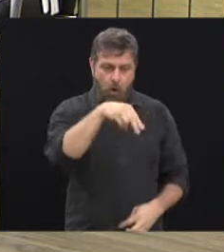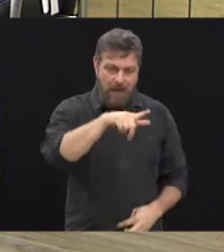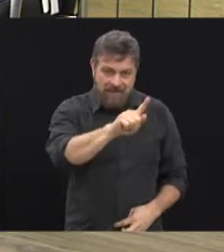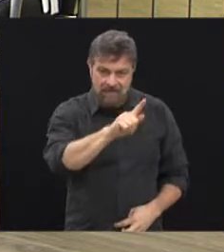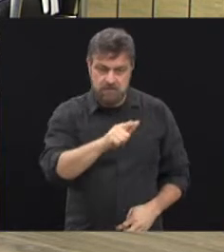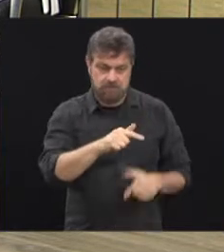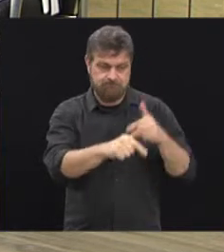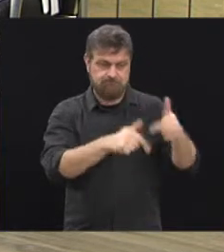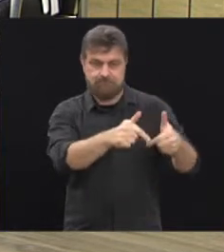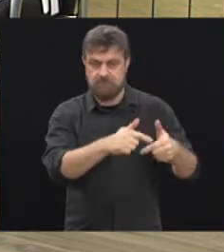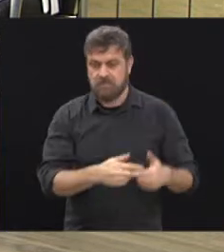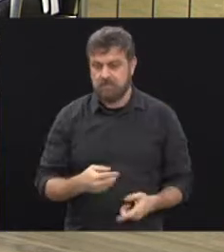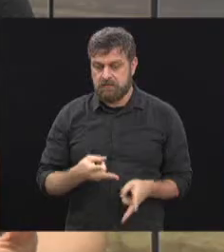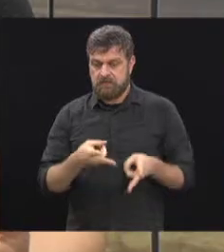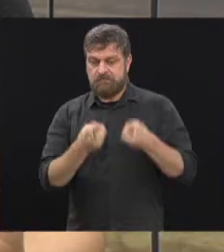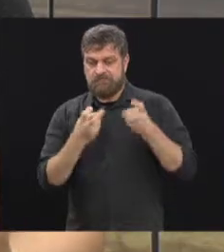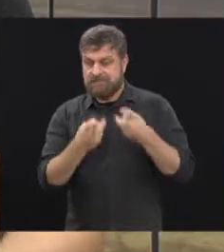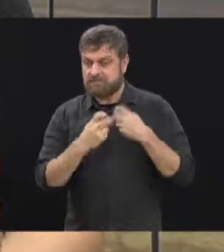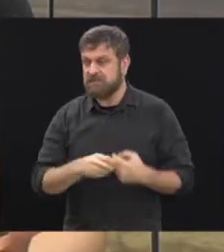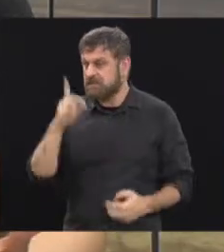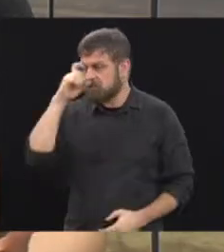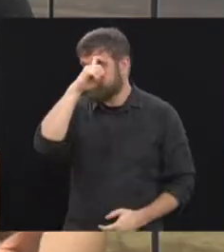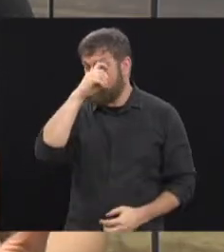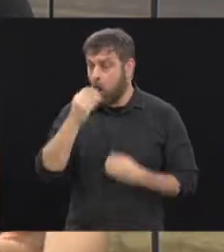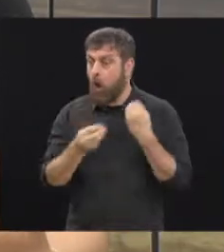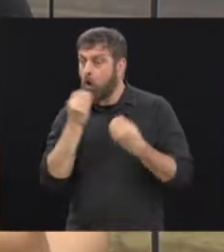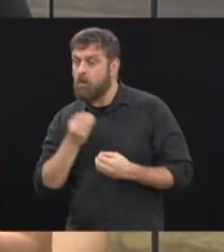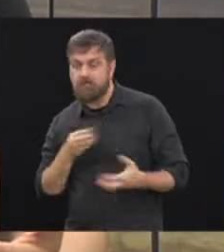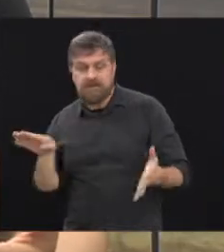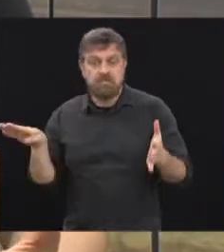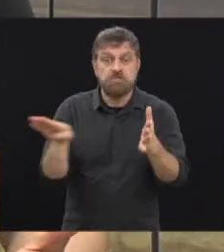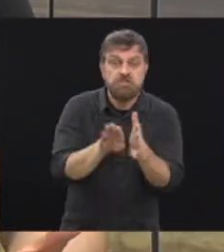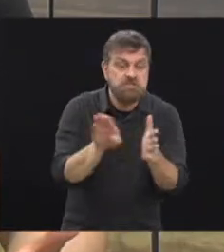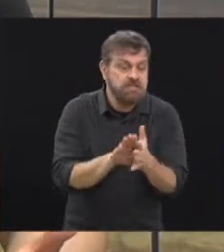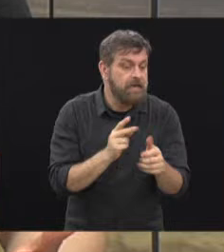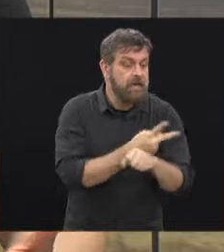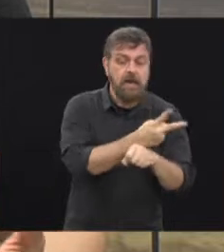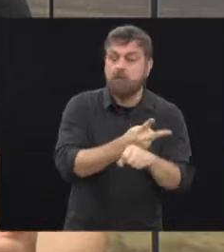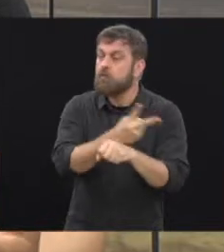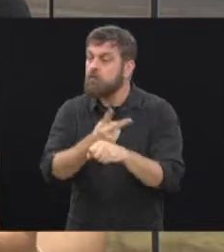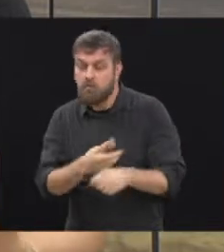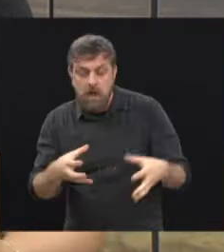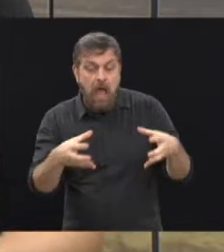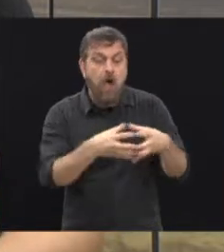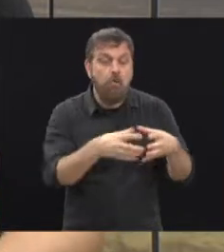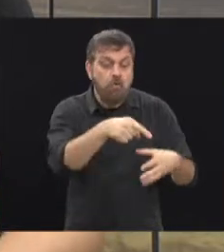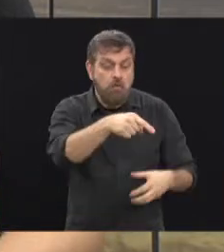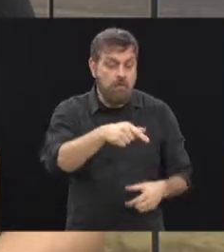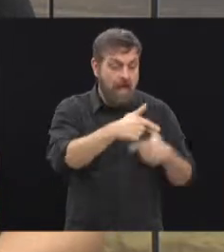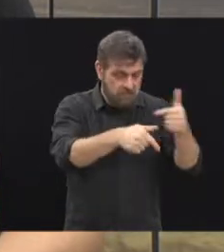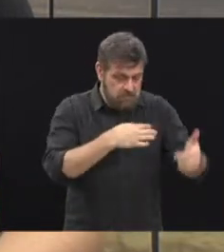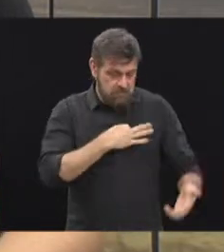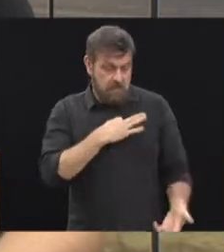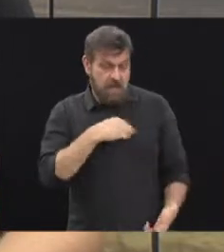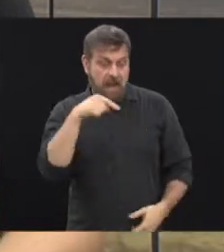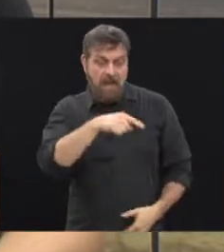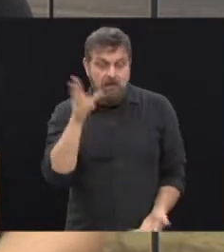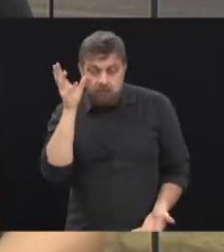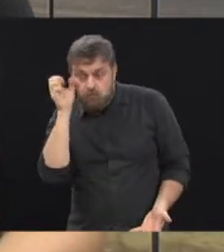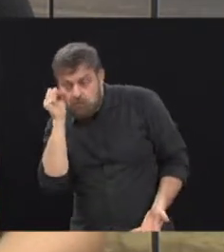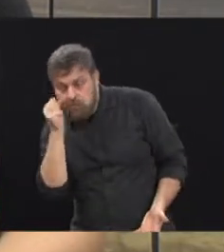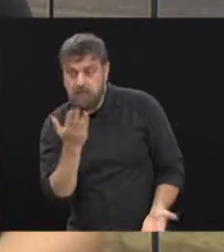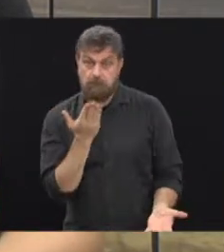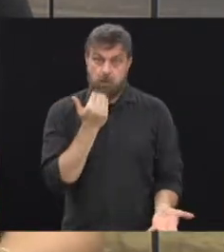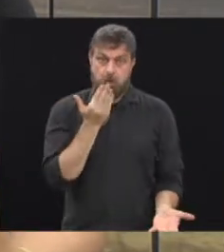que essa era a maior dificuldade, chegar até a ONG, saber qual ONG é de confiança, qual que eu poderia dormir lá,